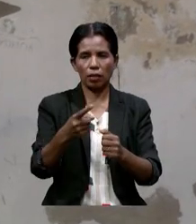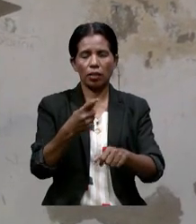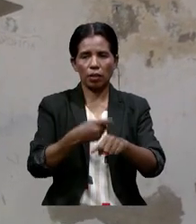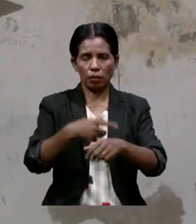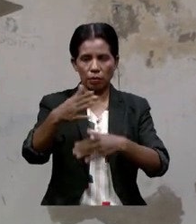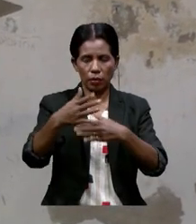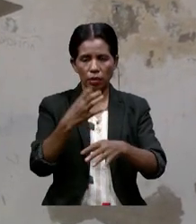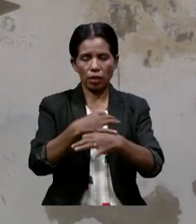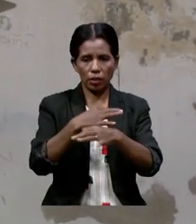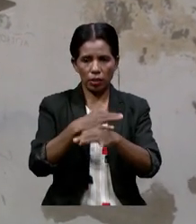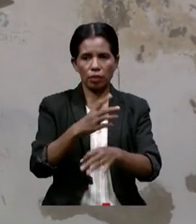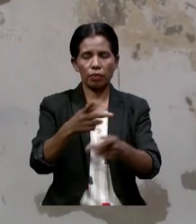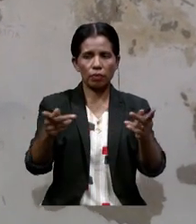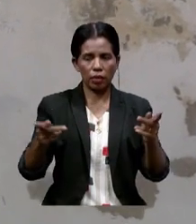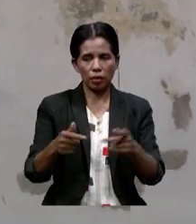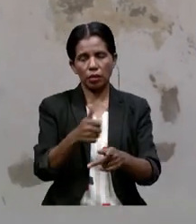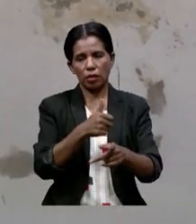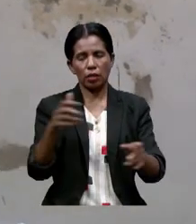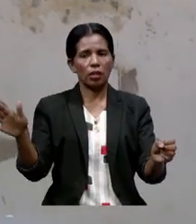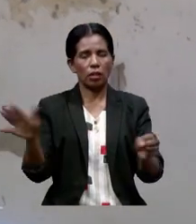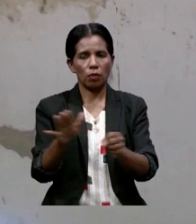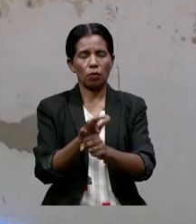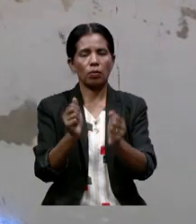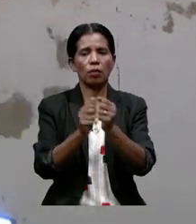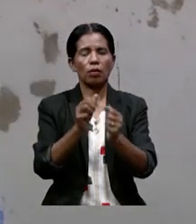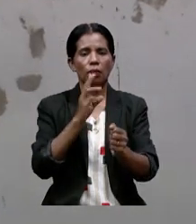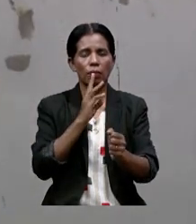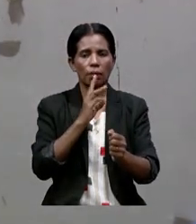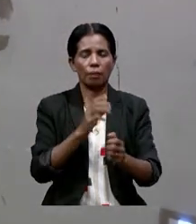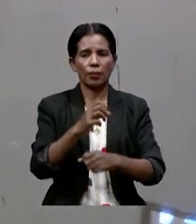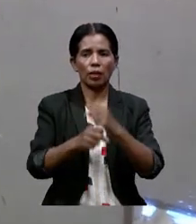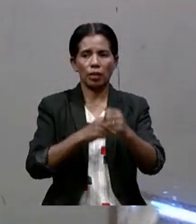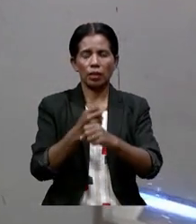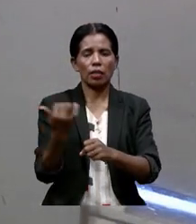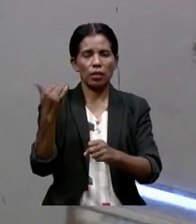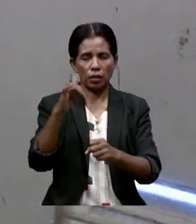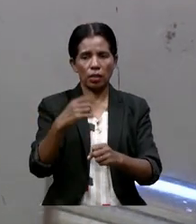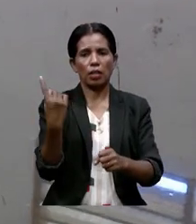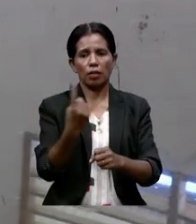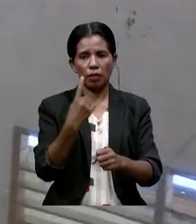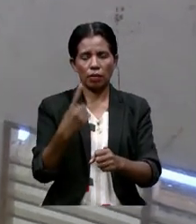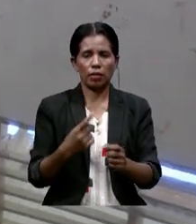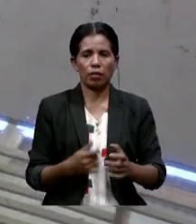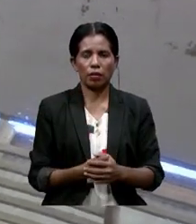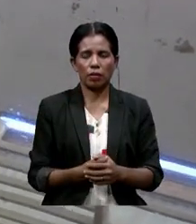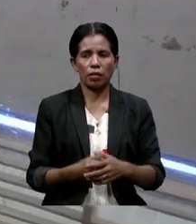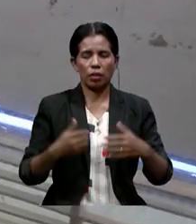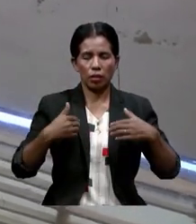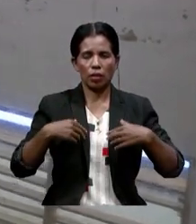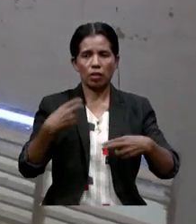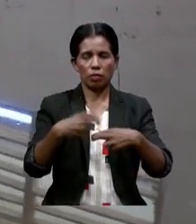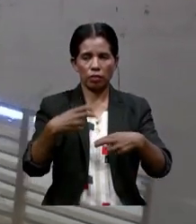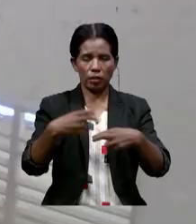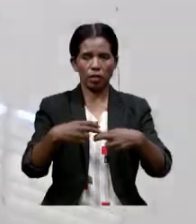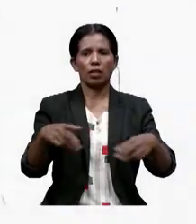bara se normaliza sala de aula balo né bena konu hobe. Cada tina si era sempre sempre hetan dificuldade né